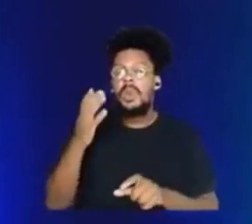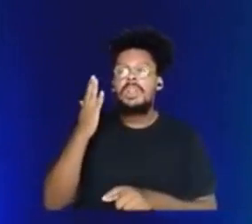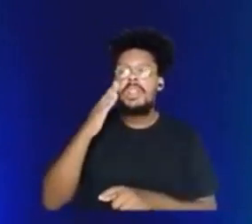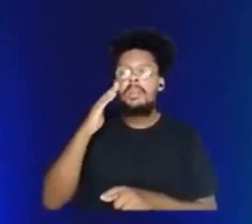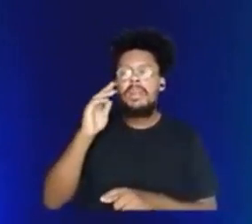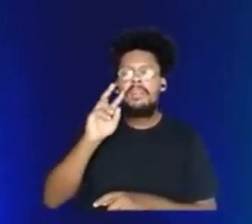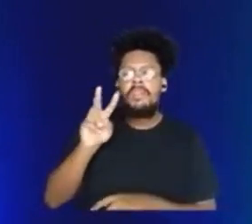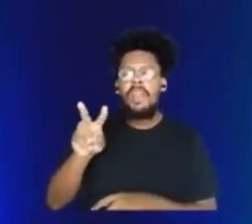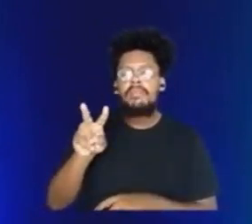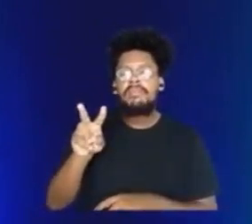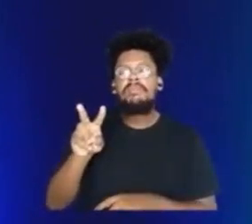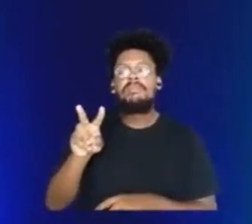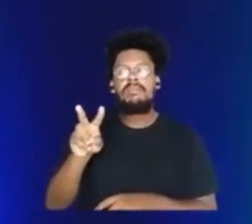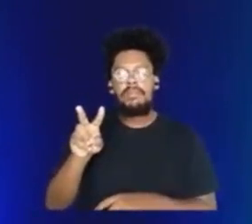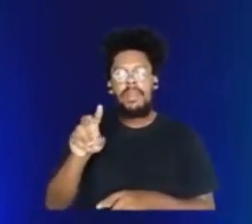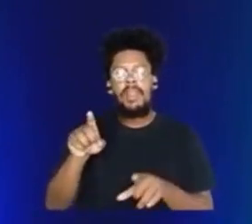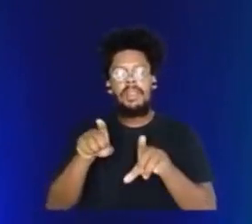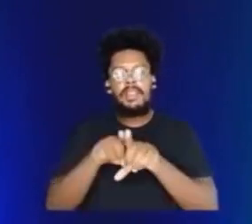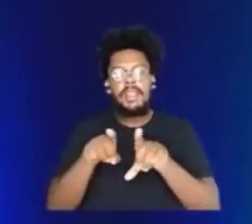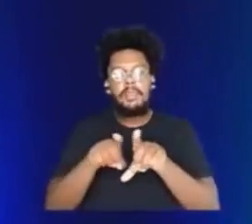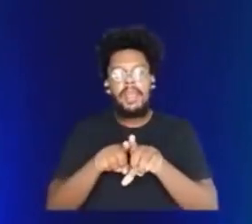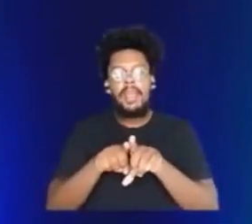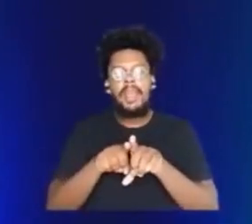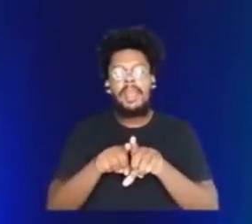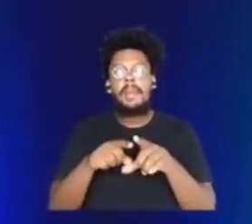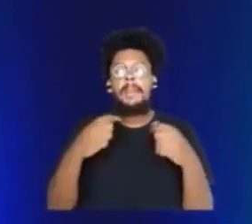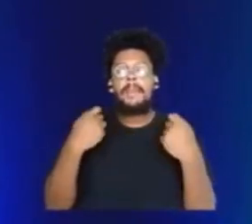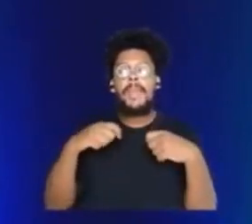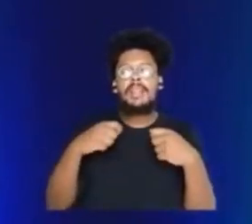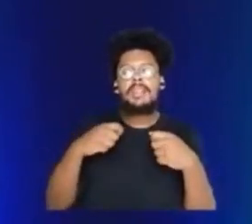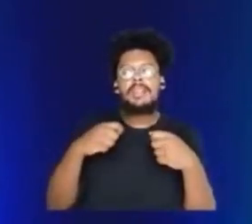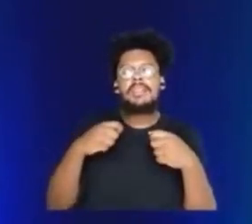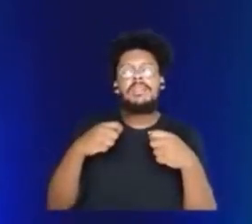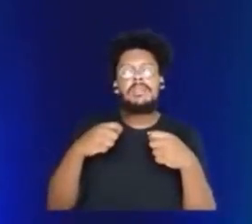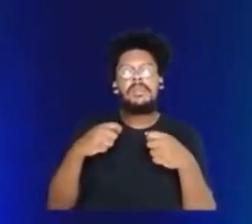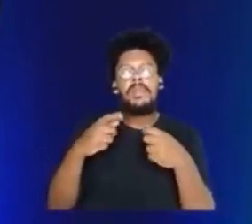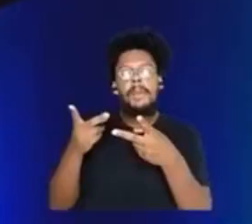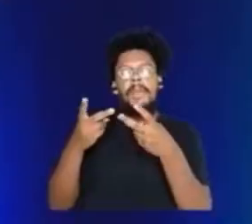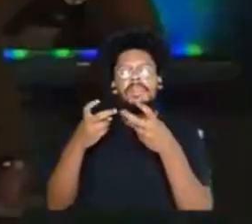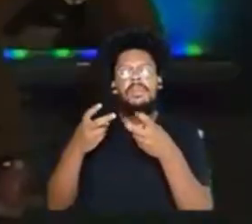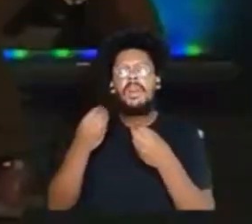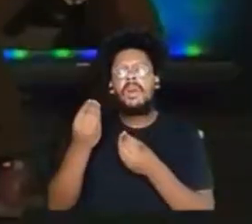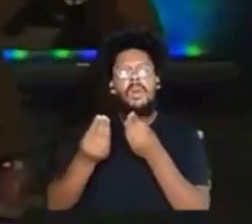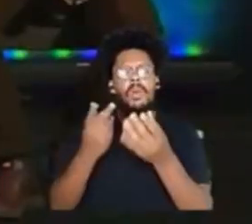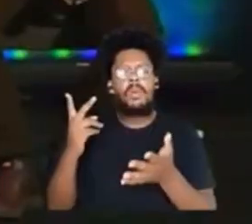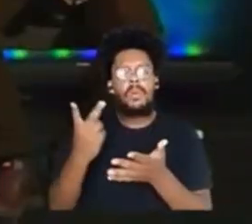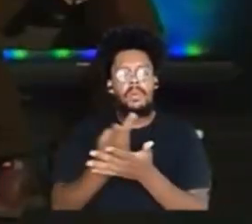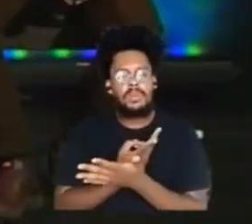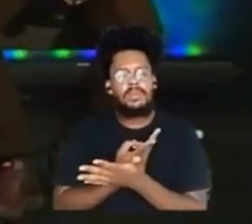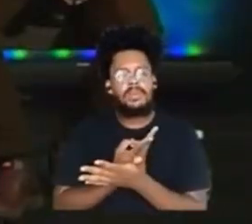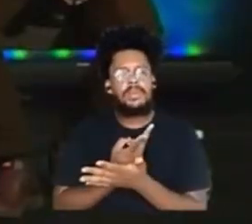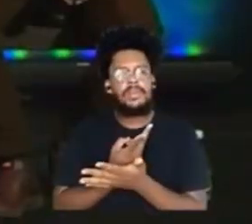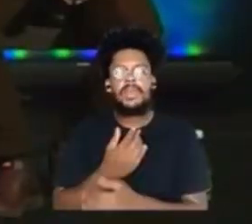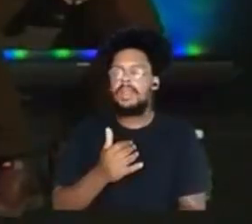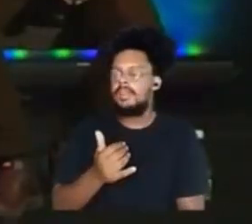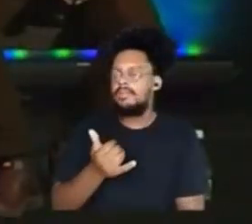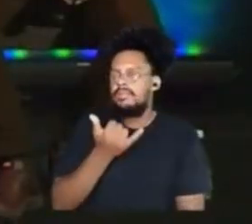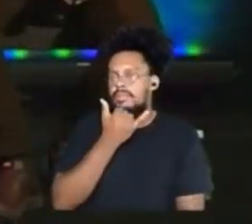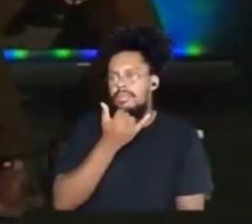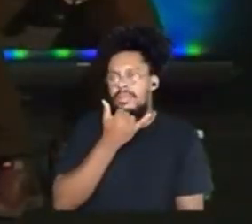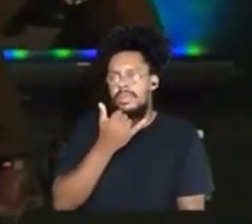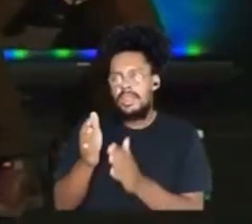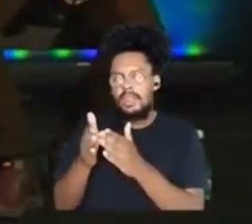precisam ter uma leitura que convirja com isso, senão a gente está falando de uma... Com licença, só, desculpem, porque...